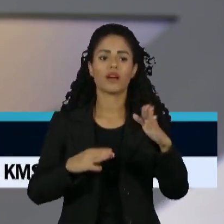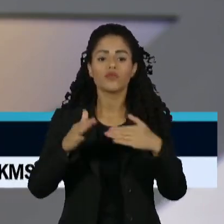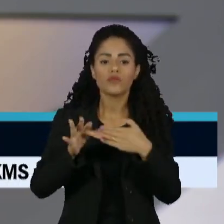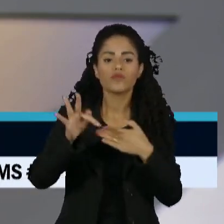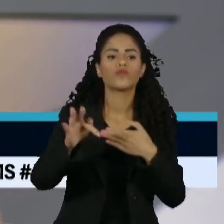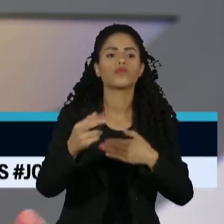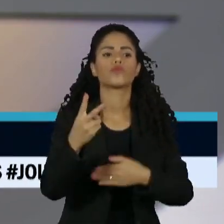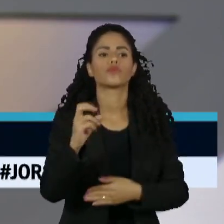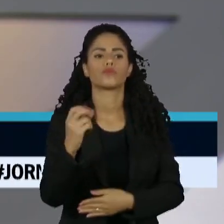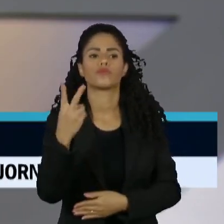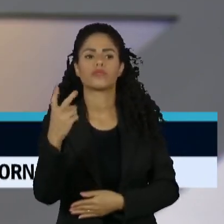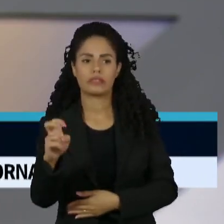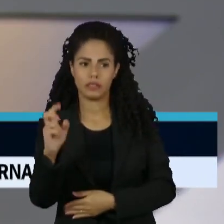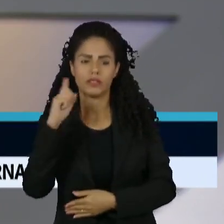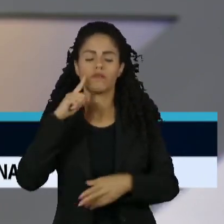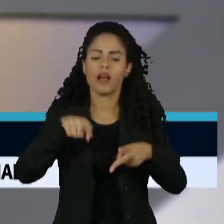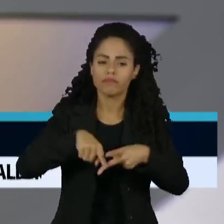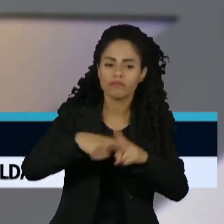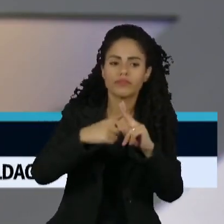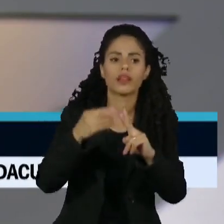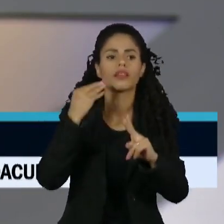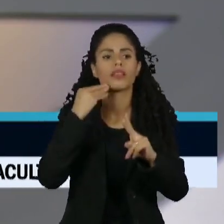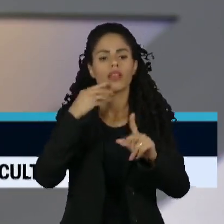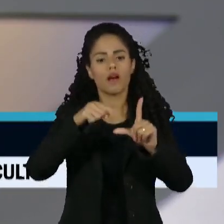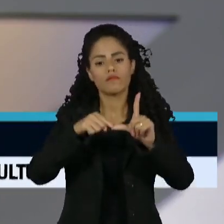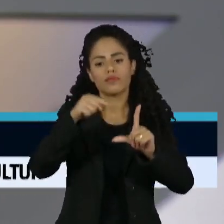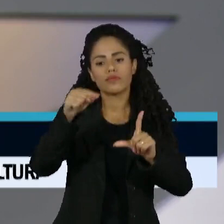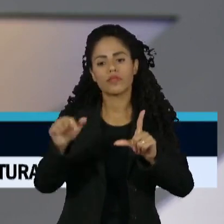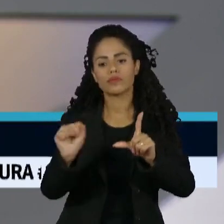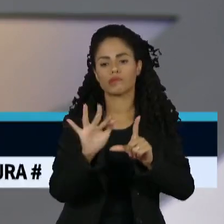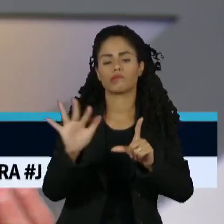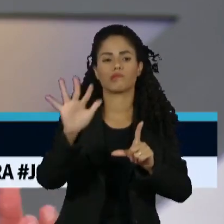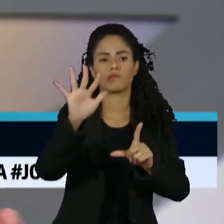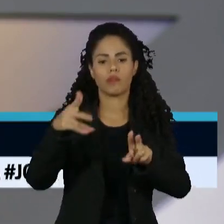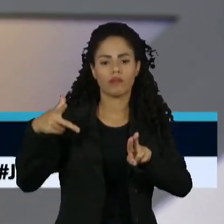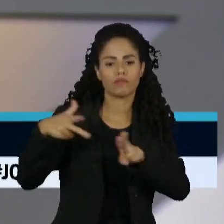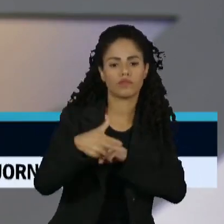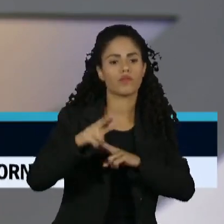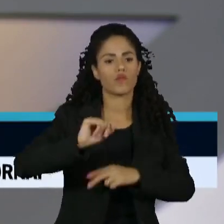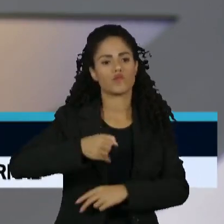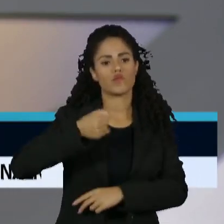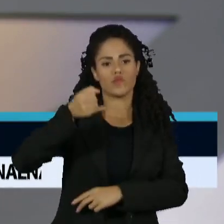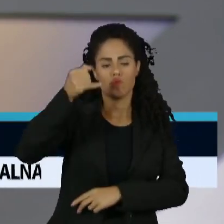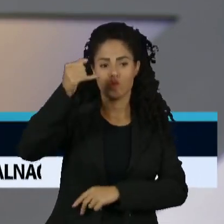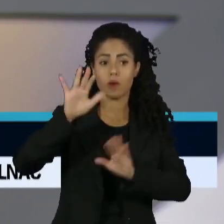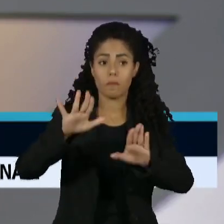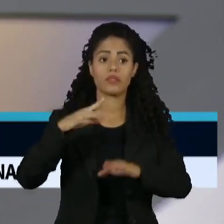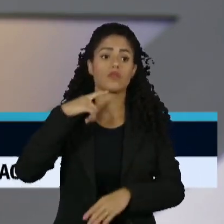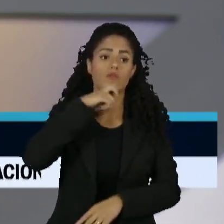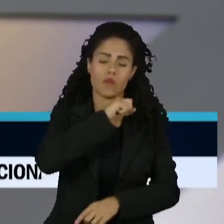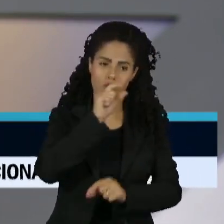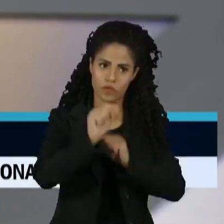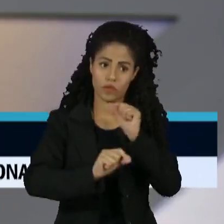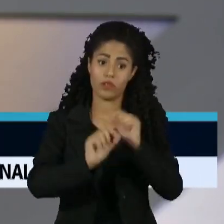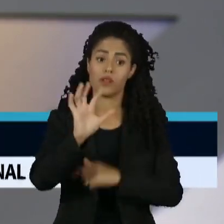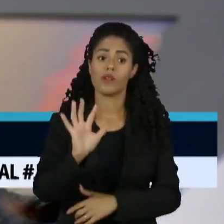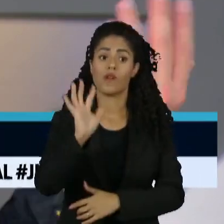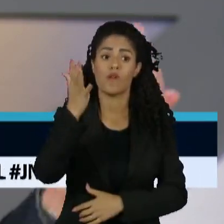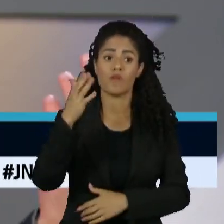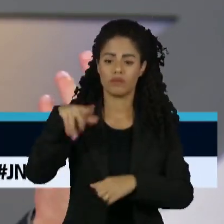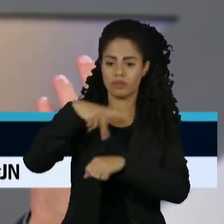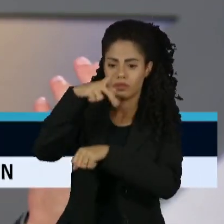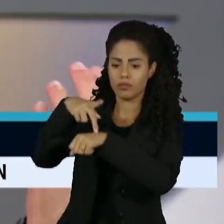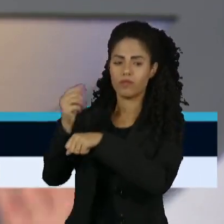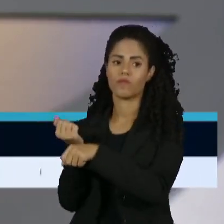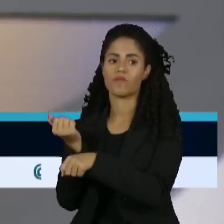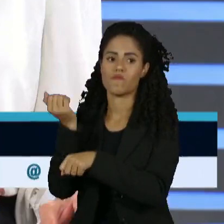ele vai arrumar, acabou arrumando algum espaço aí para seguir cortando a taxa de juros. Obviamente, com o que está acontecendo lá fora,